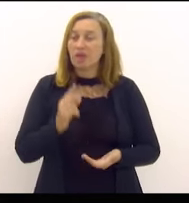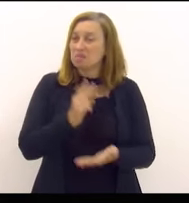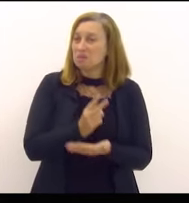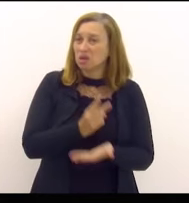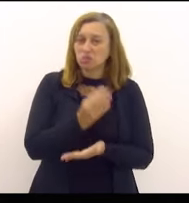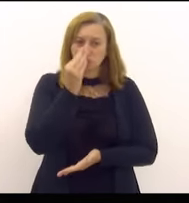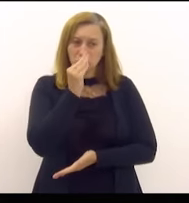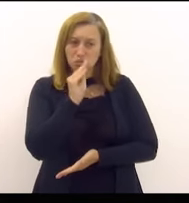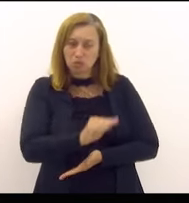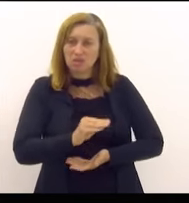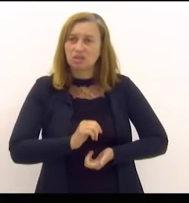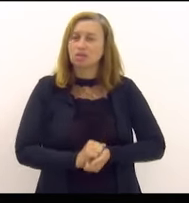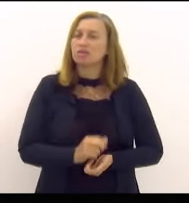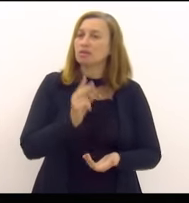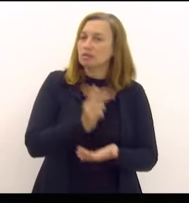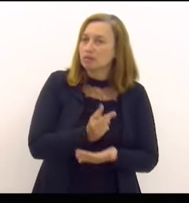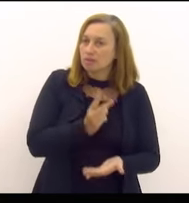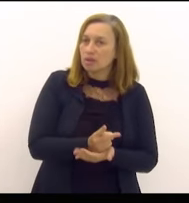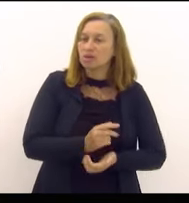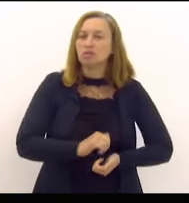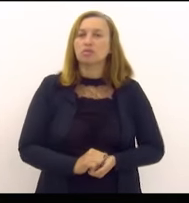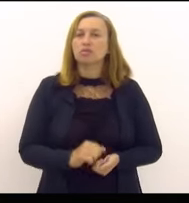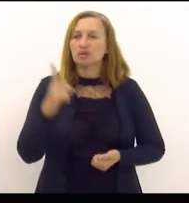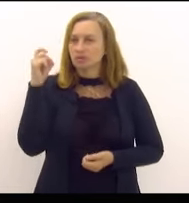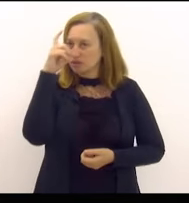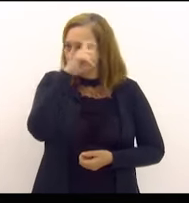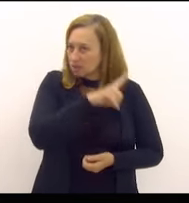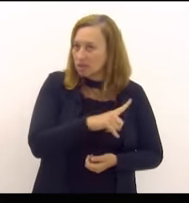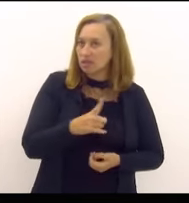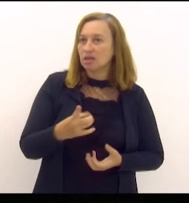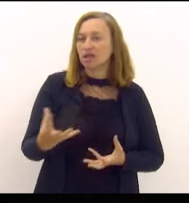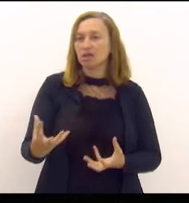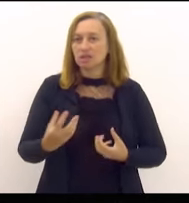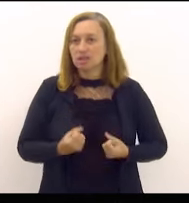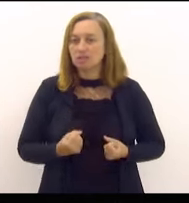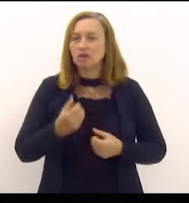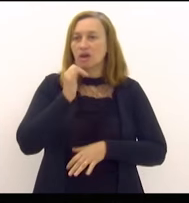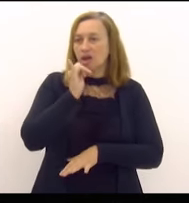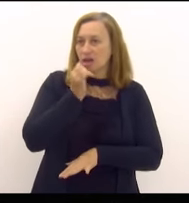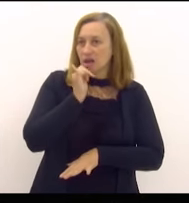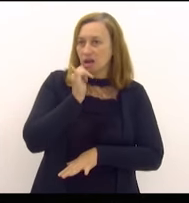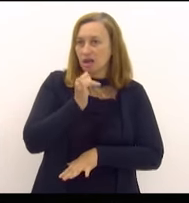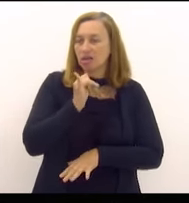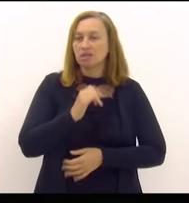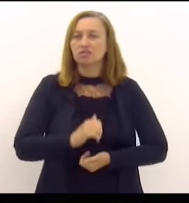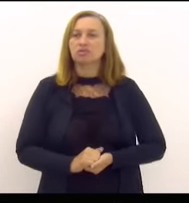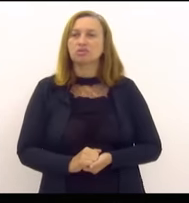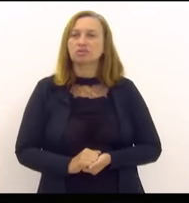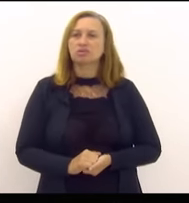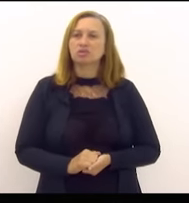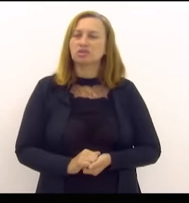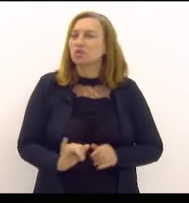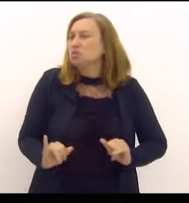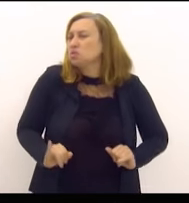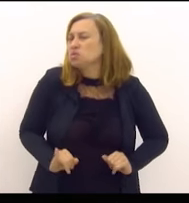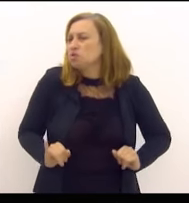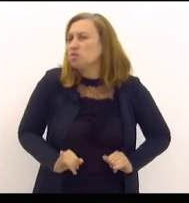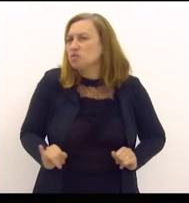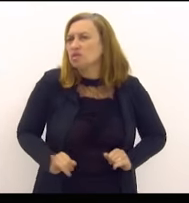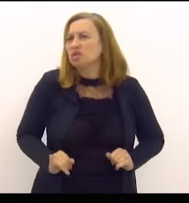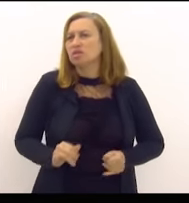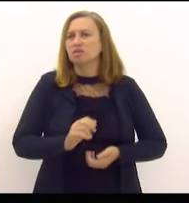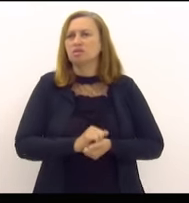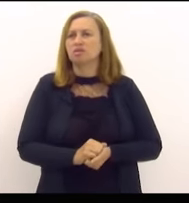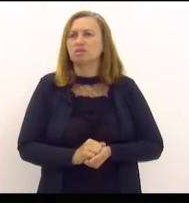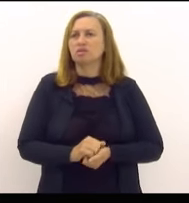descaso, apesar da omissão que o ronda, a gente recebe relatos de intimidação sofrida por tutores que